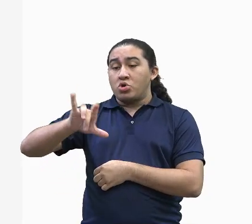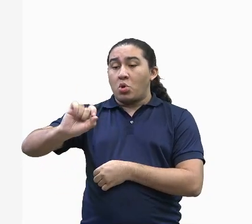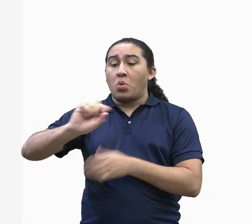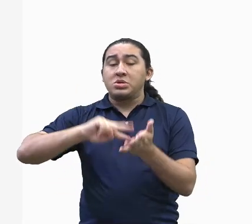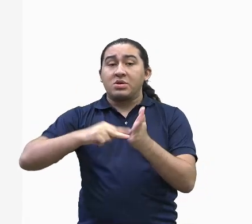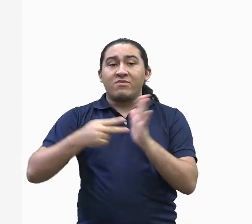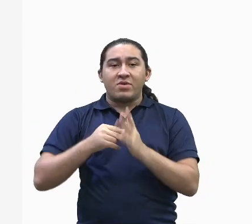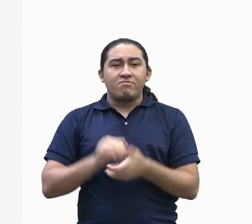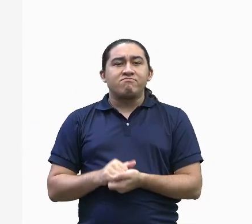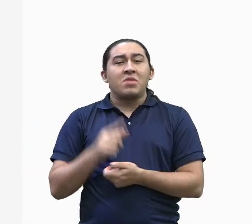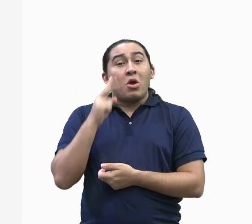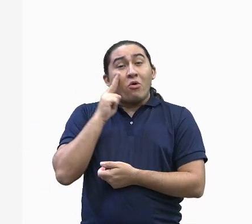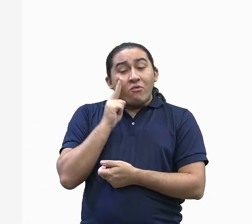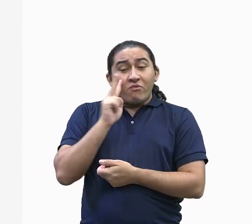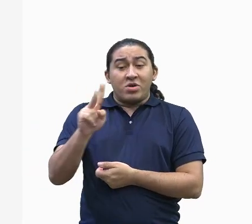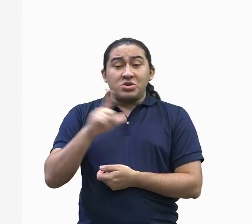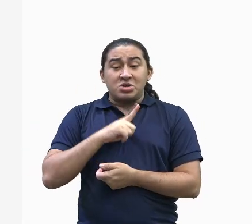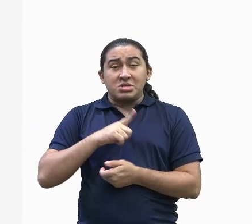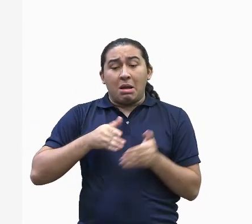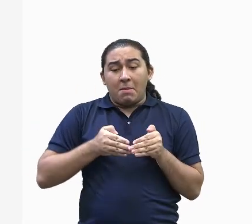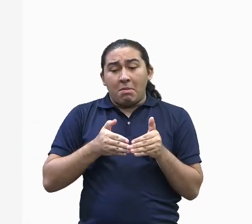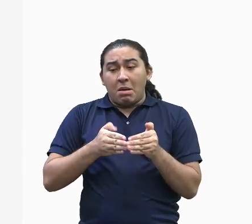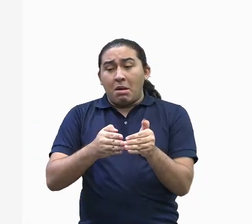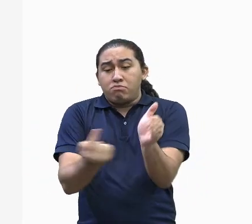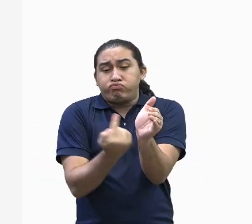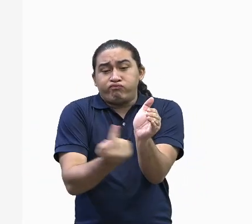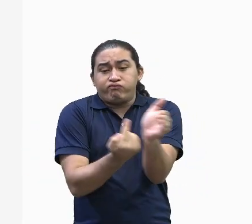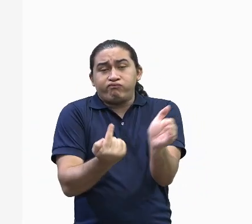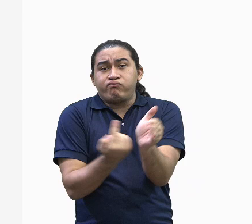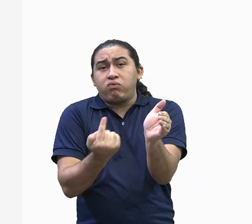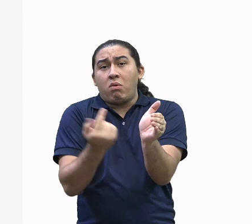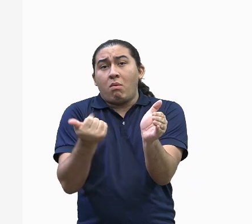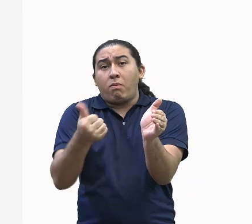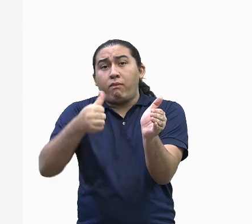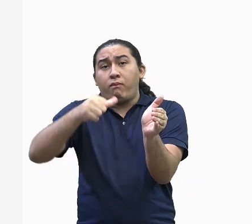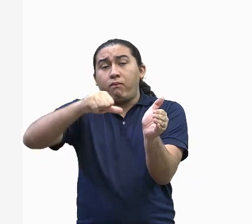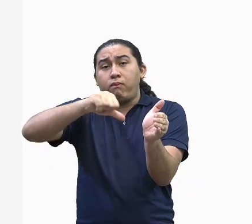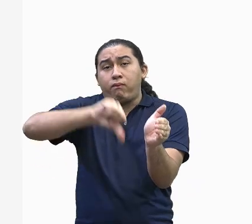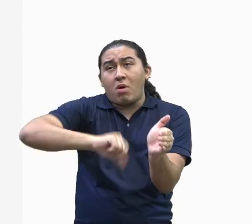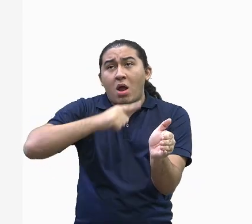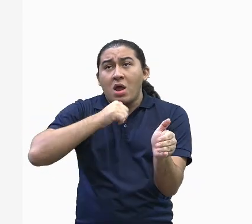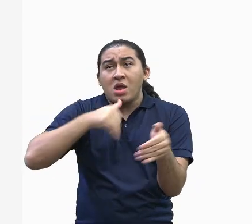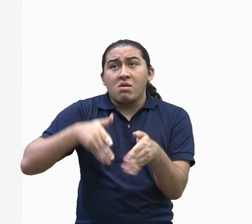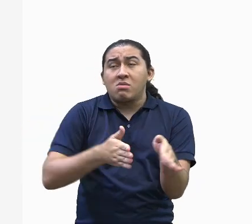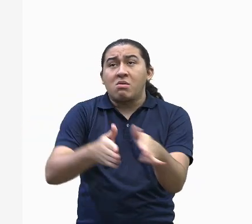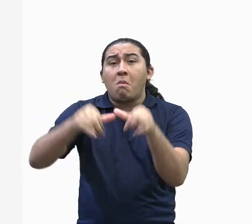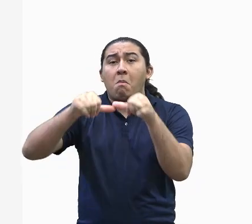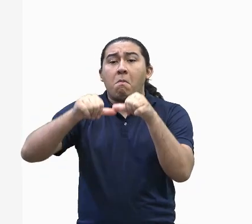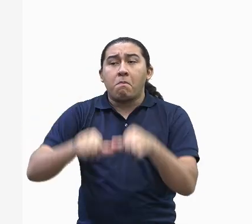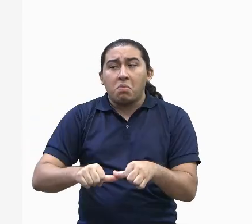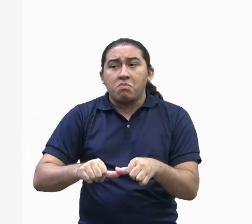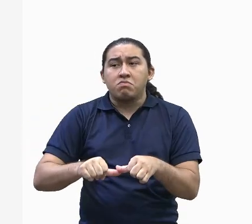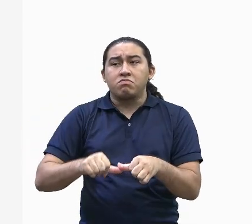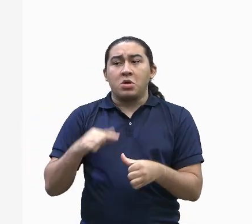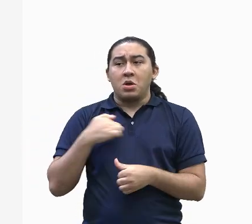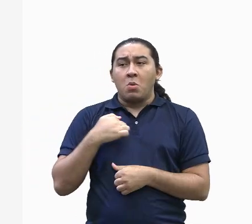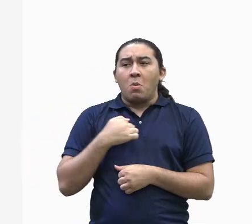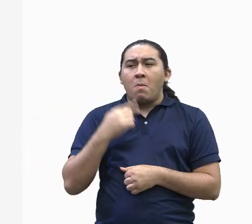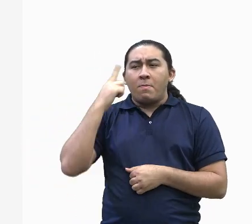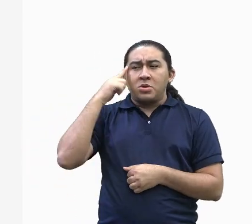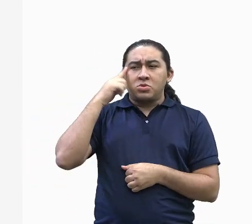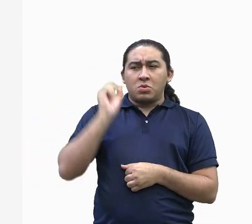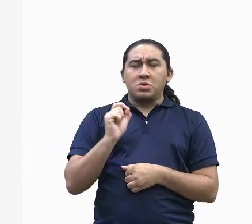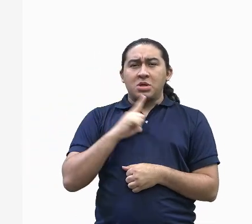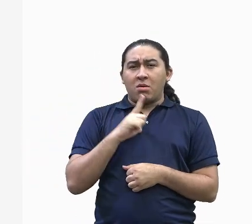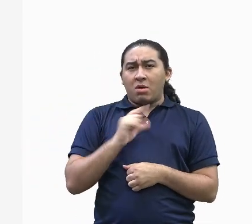eu vejo o motor parando bem no meio dos Solimões, fiquei pensando em remo e corda, que hoje a